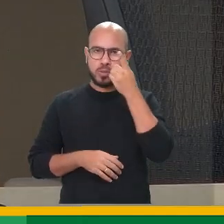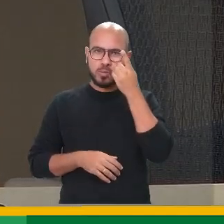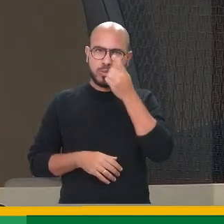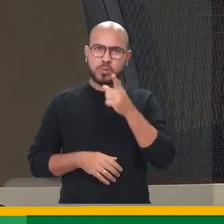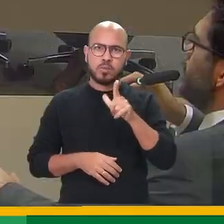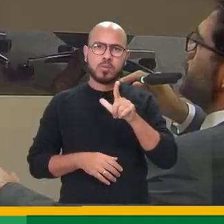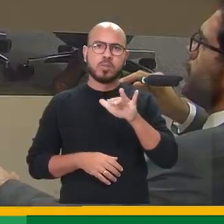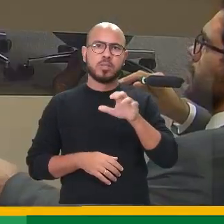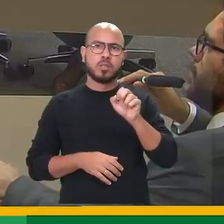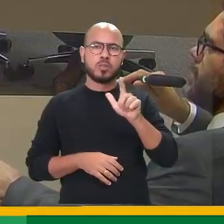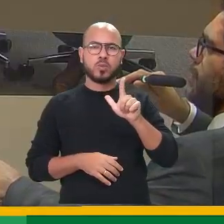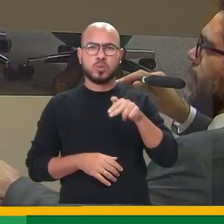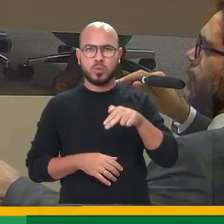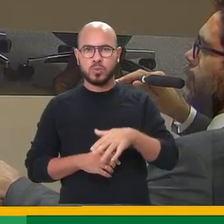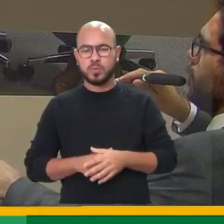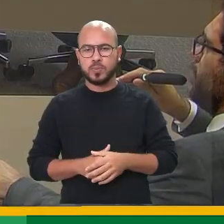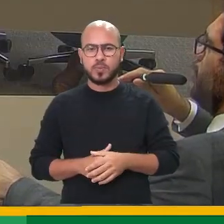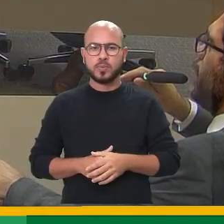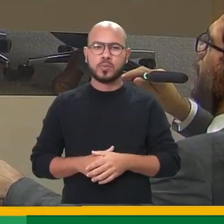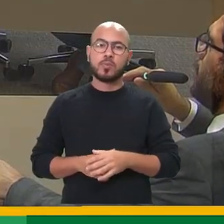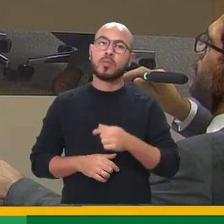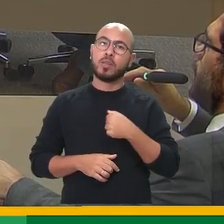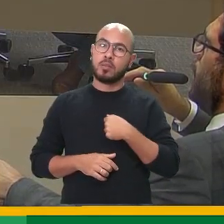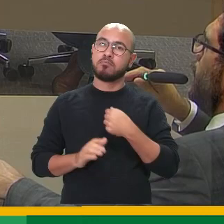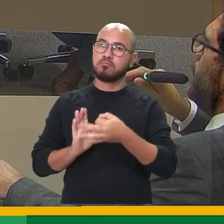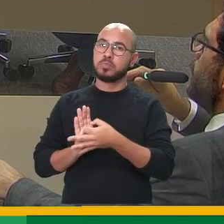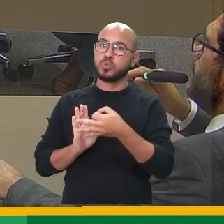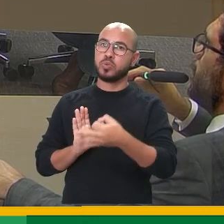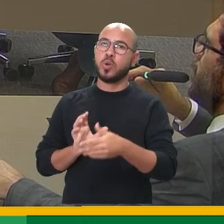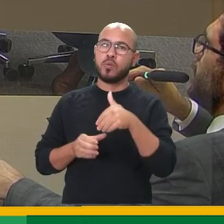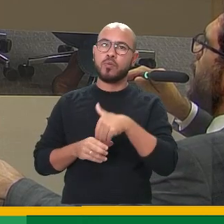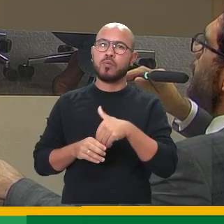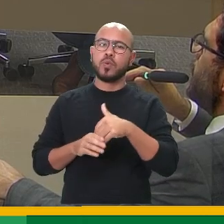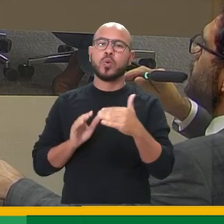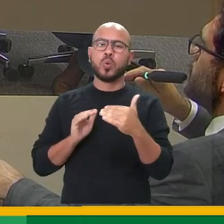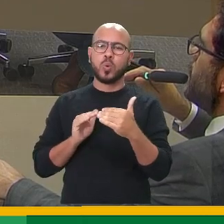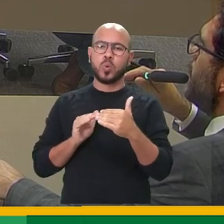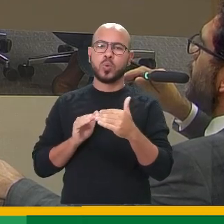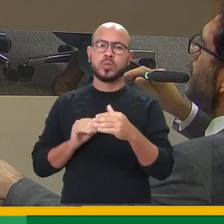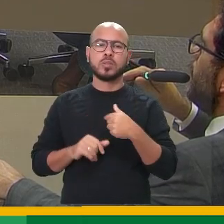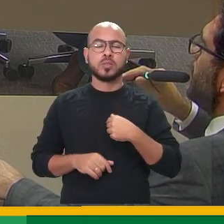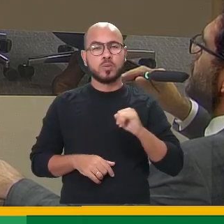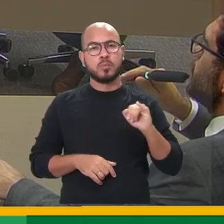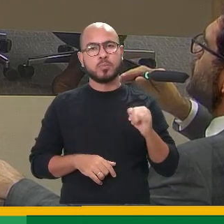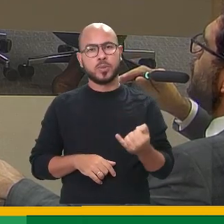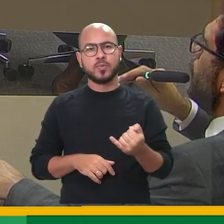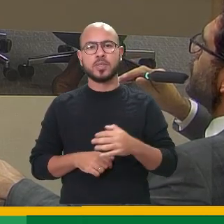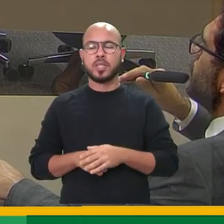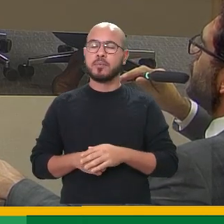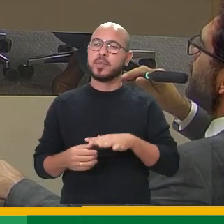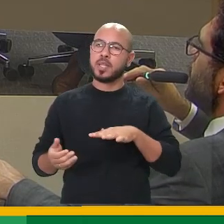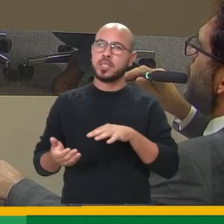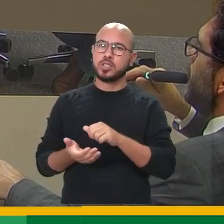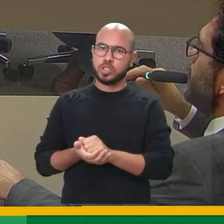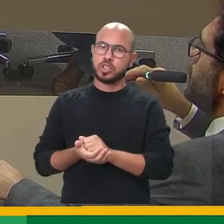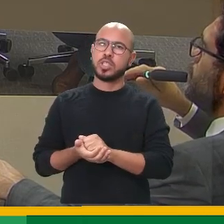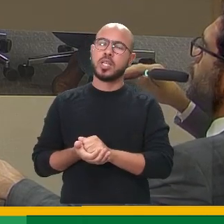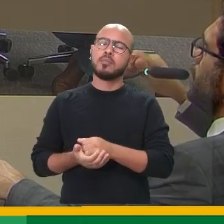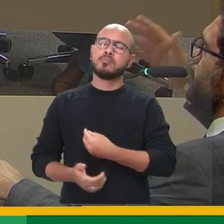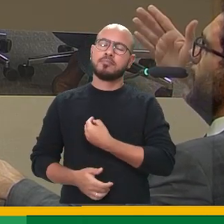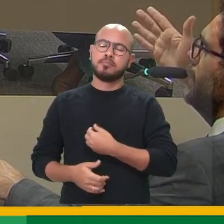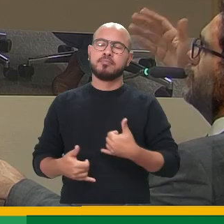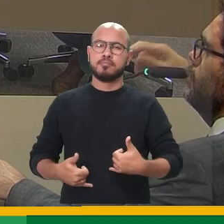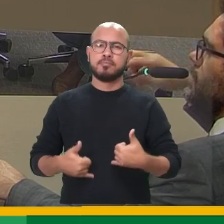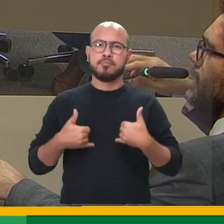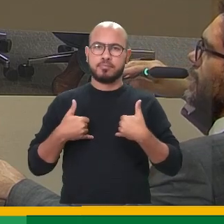TJ Presidente eu gostaria de encaminhar o meu voto favorável e eu queria aproveitar para registrar a presença honrosa e de